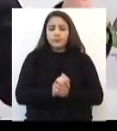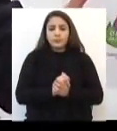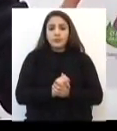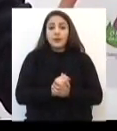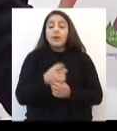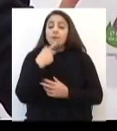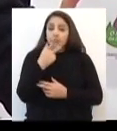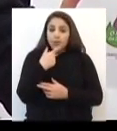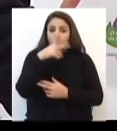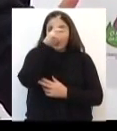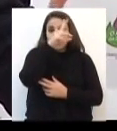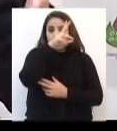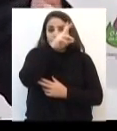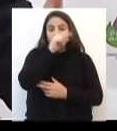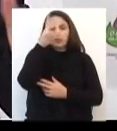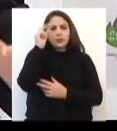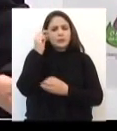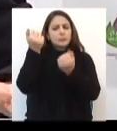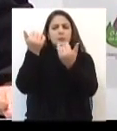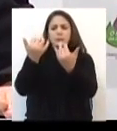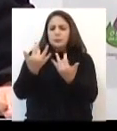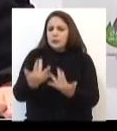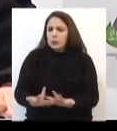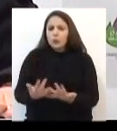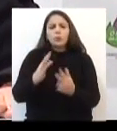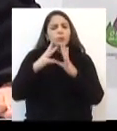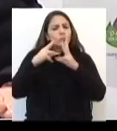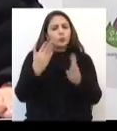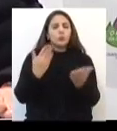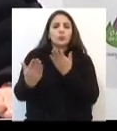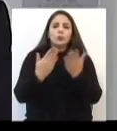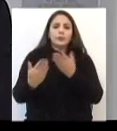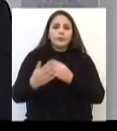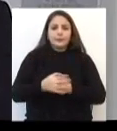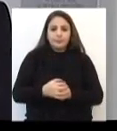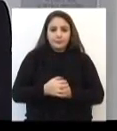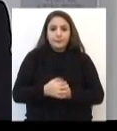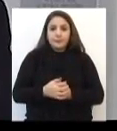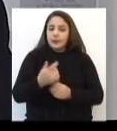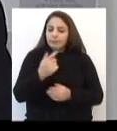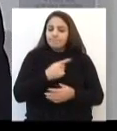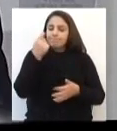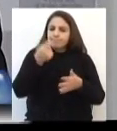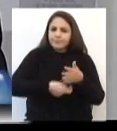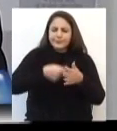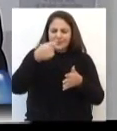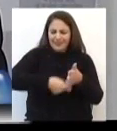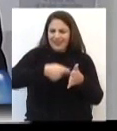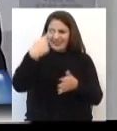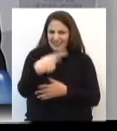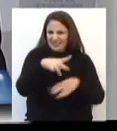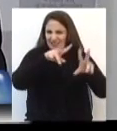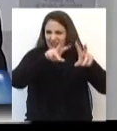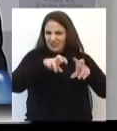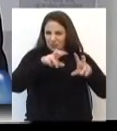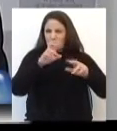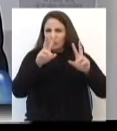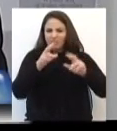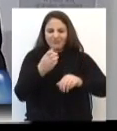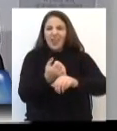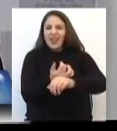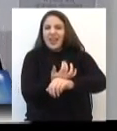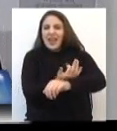Poder Executivo esclareceu todas as dúvidas do processo. Insistir nesse assunto de grama